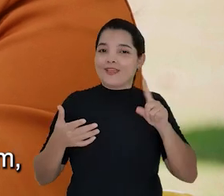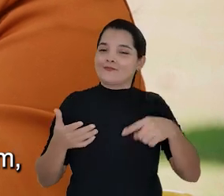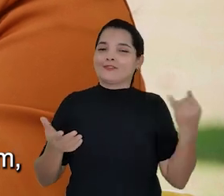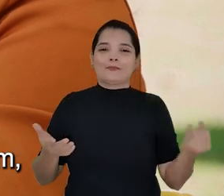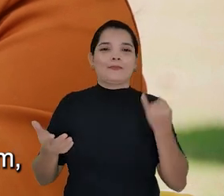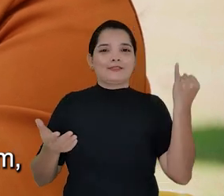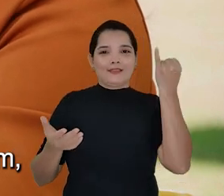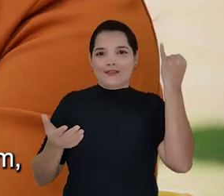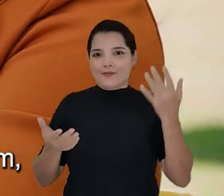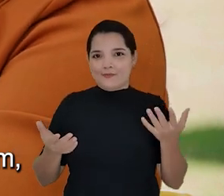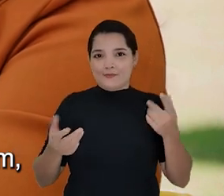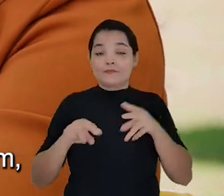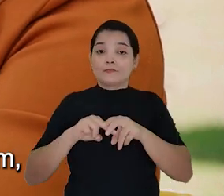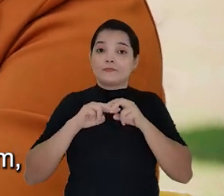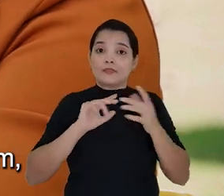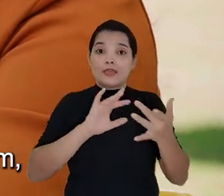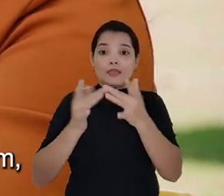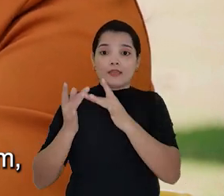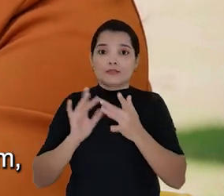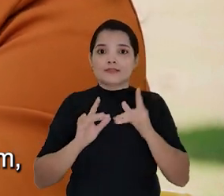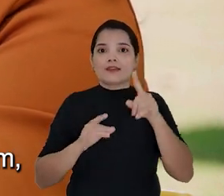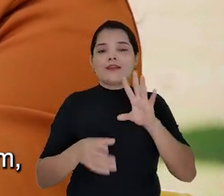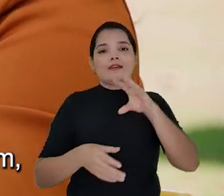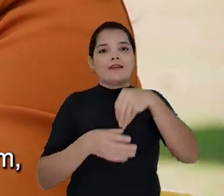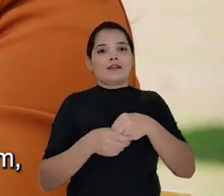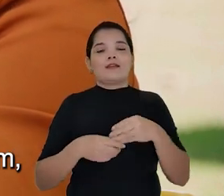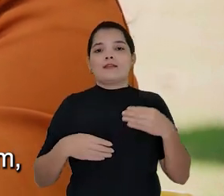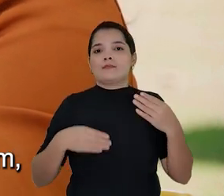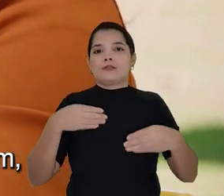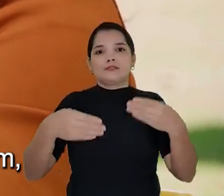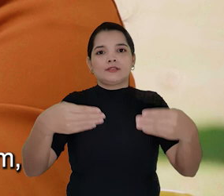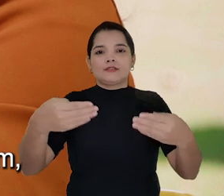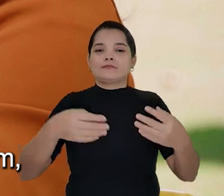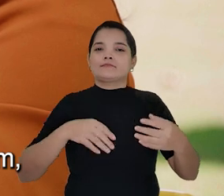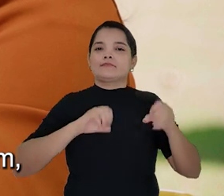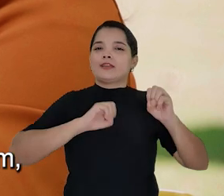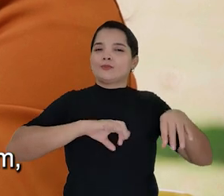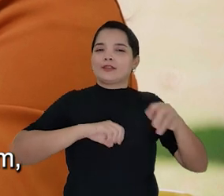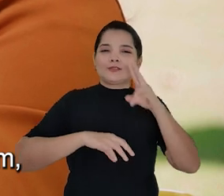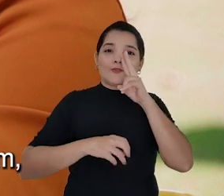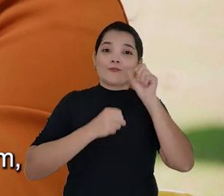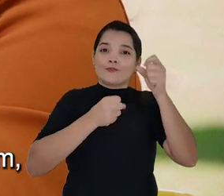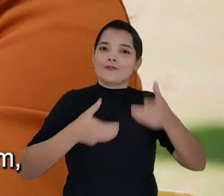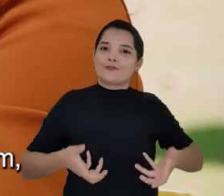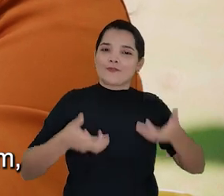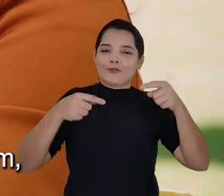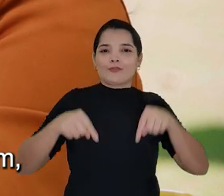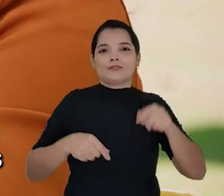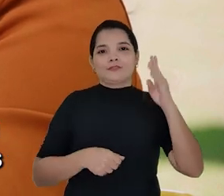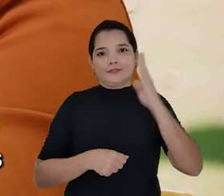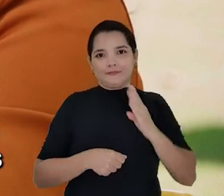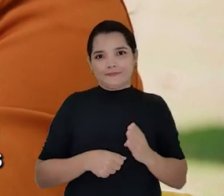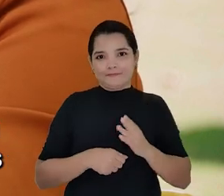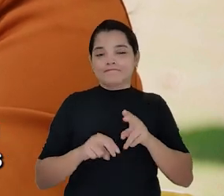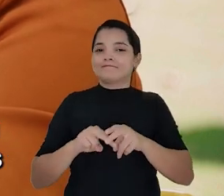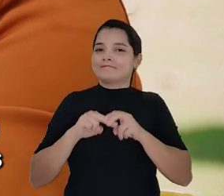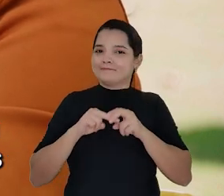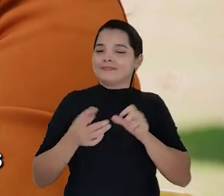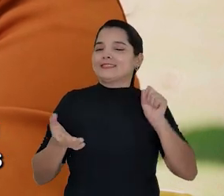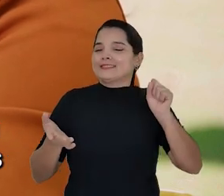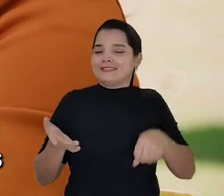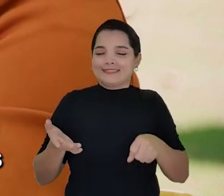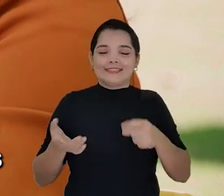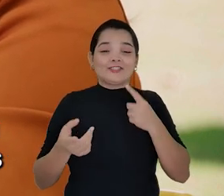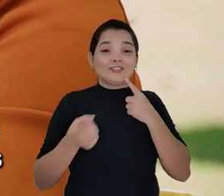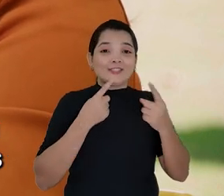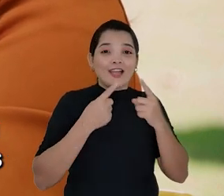redes elas são parte desse processo de um acesso à educação mais forte no Brasil então Sim esses diálogos eles